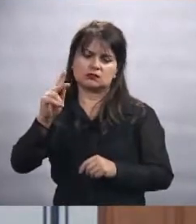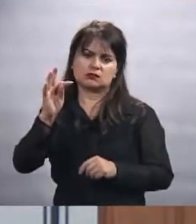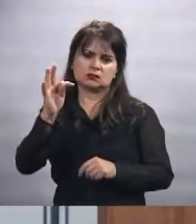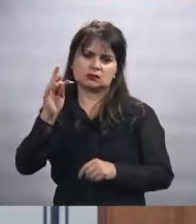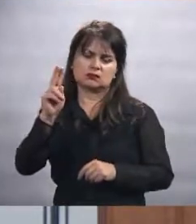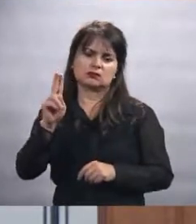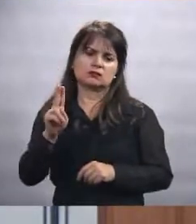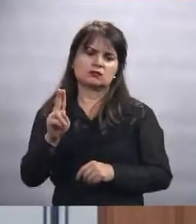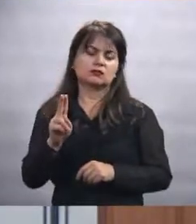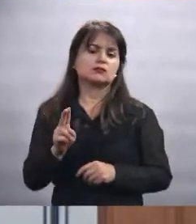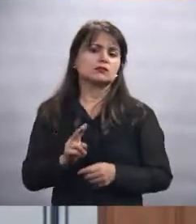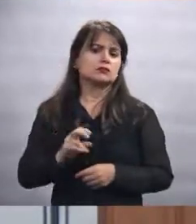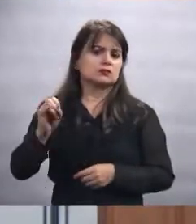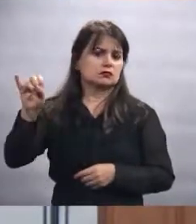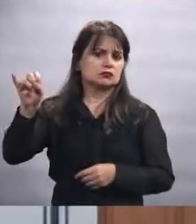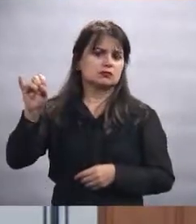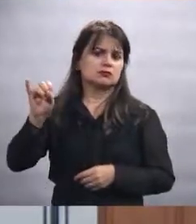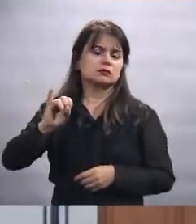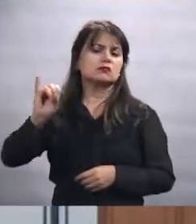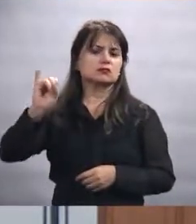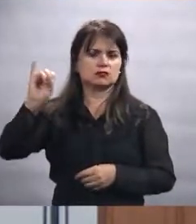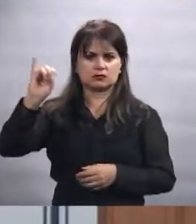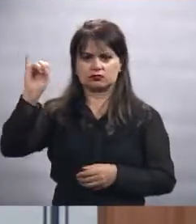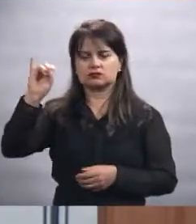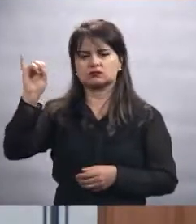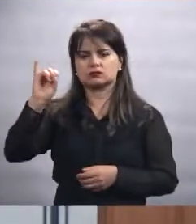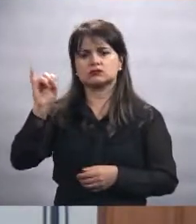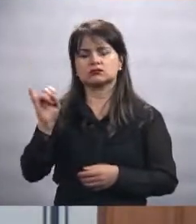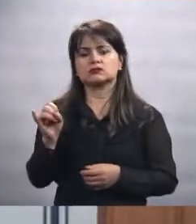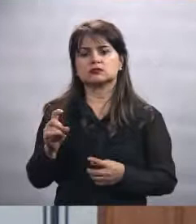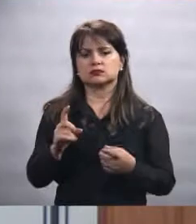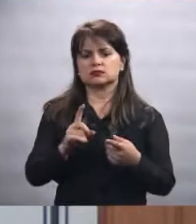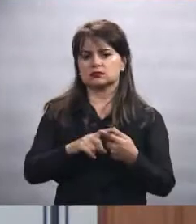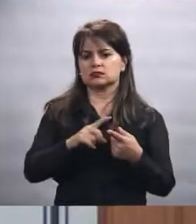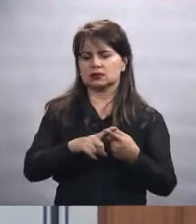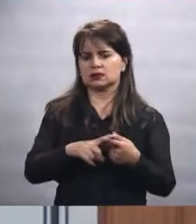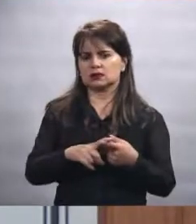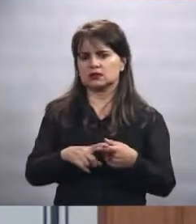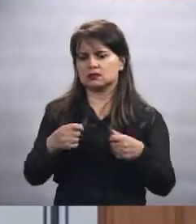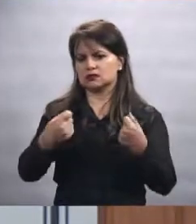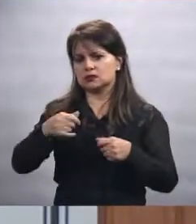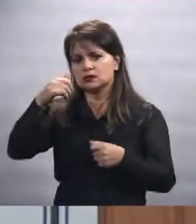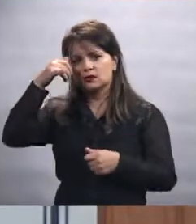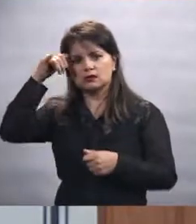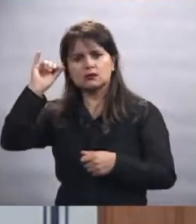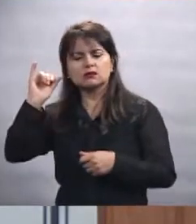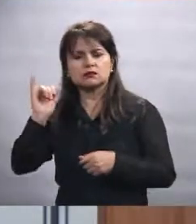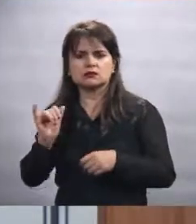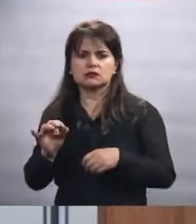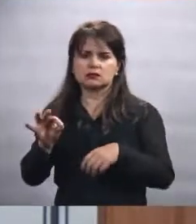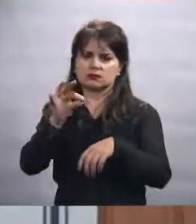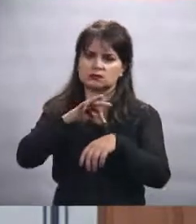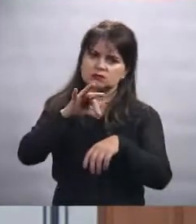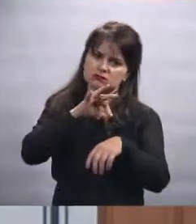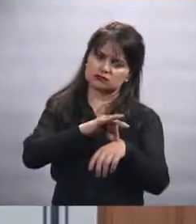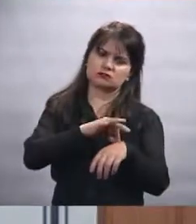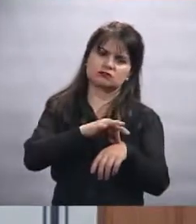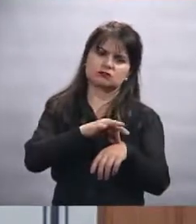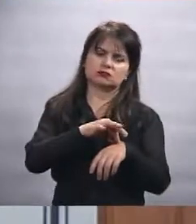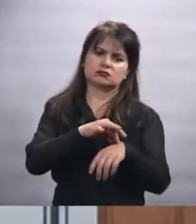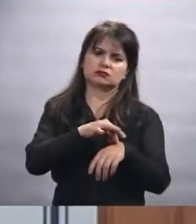isentos de criadores do mosquito transmissor da dengue e de condições para a proliferação da leishmaniose.